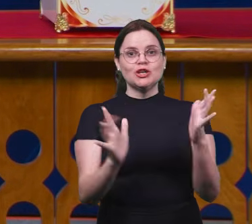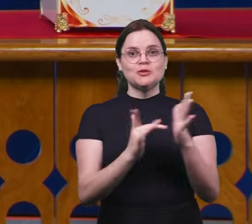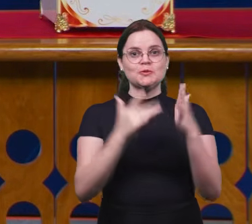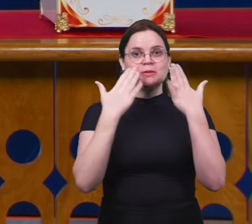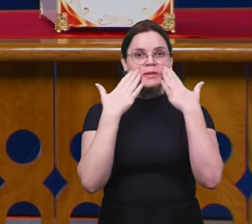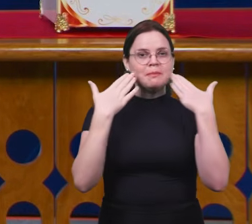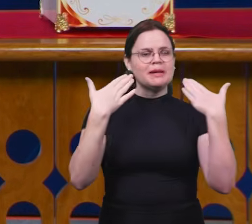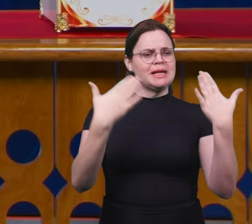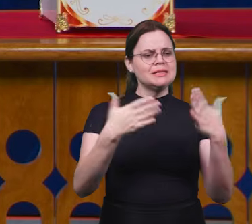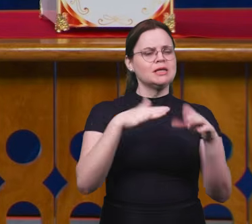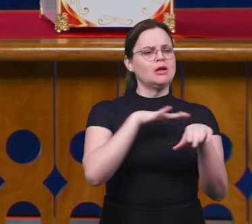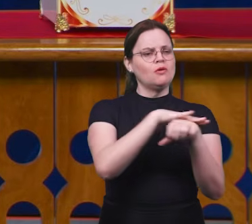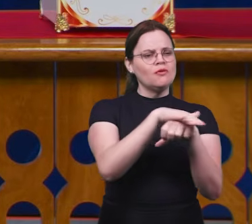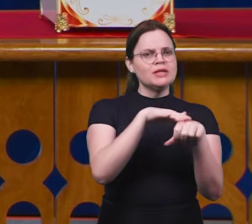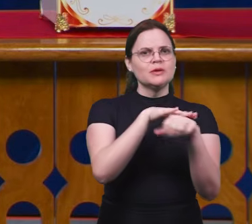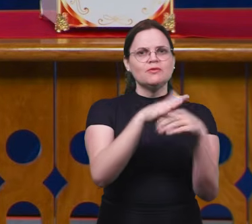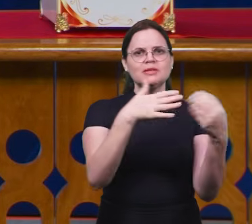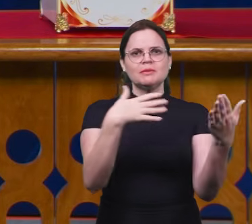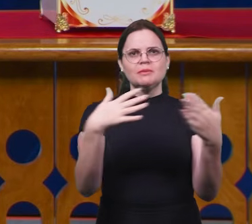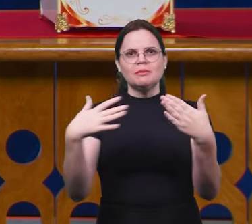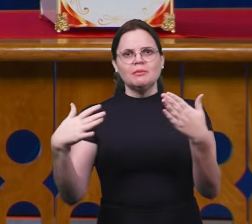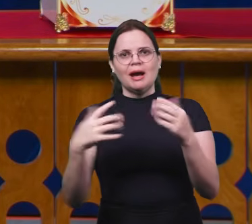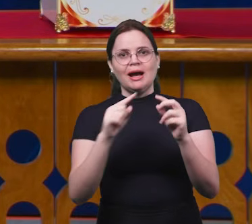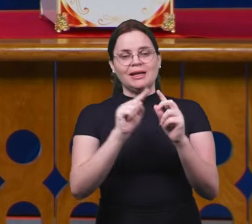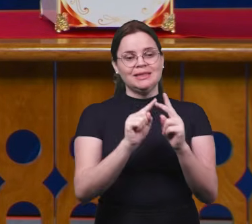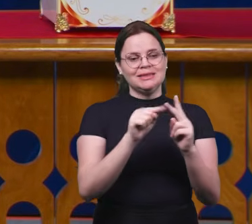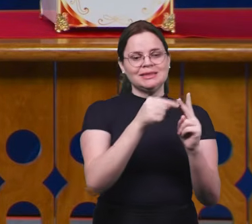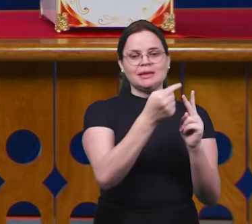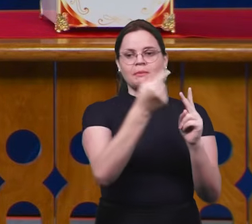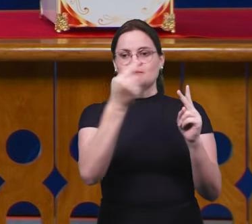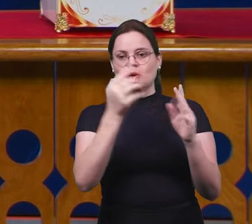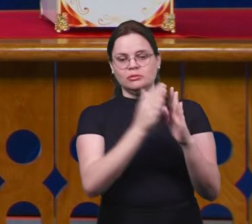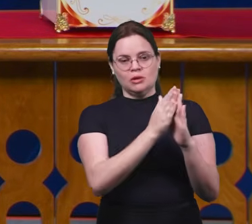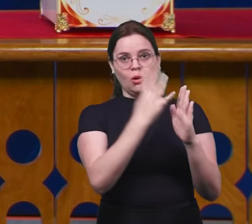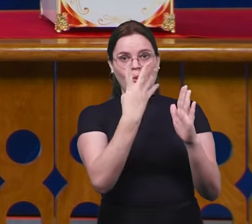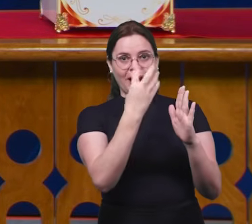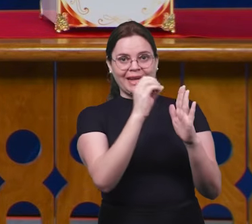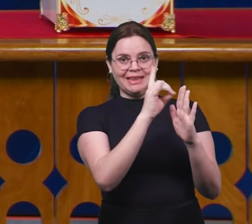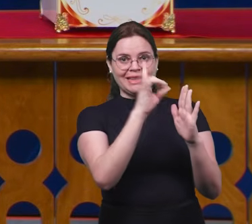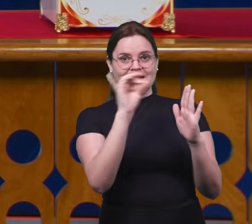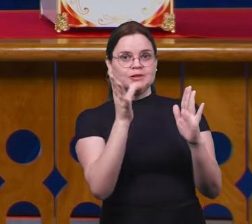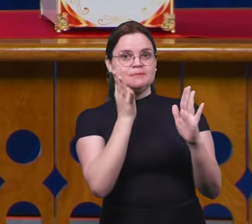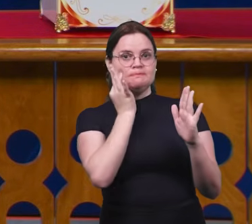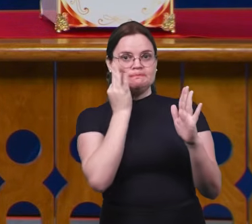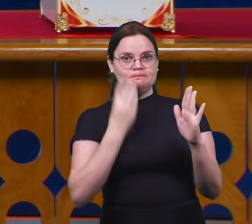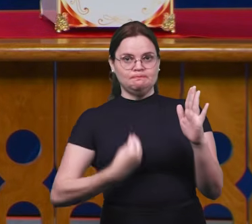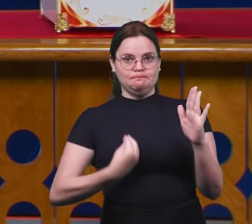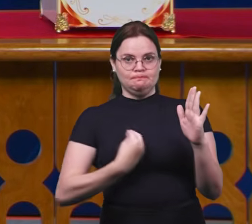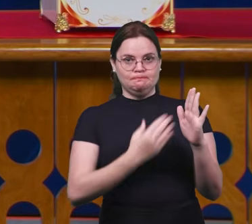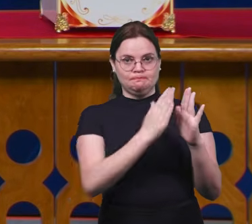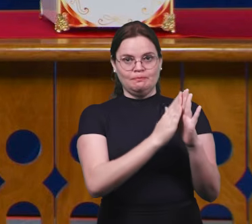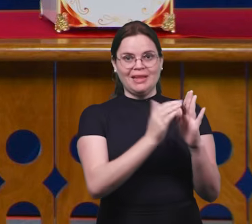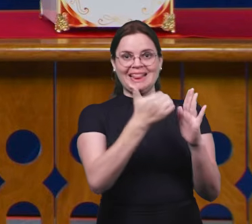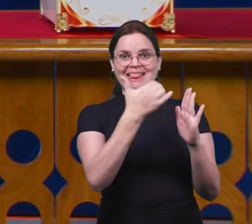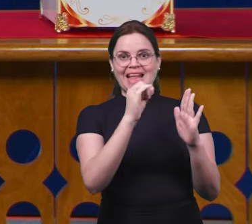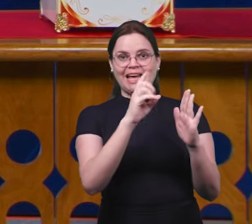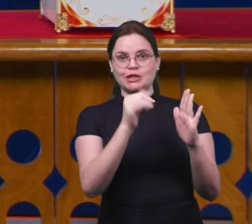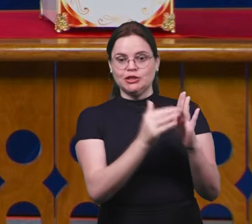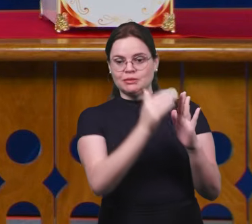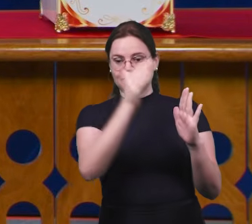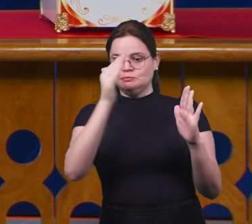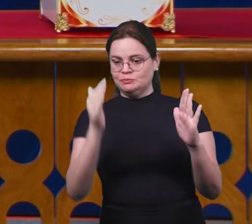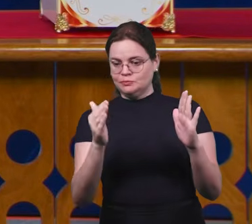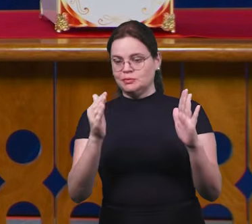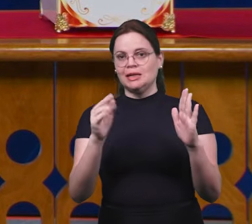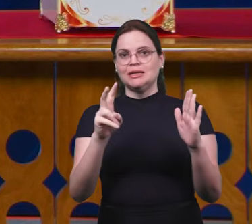no 50º dia, 50 dias depois da sua ressurreição, eles seriam batizados com o Espírito